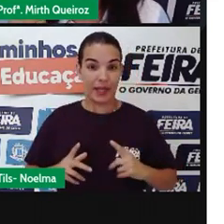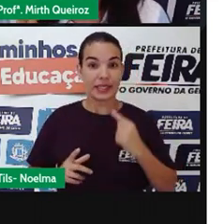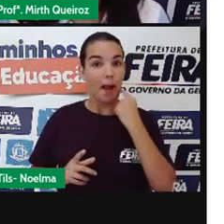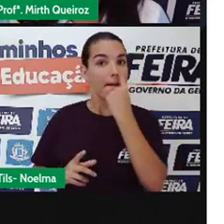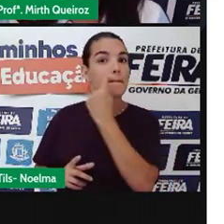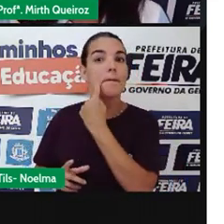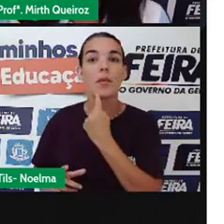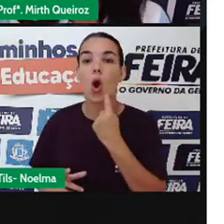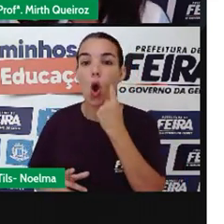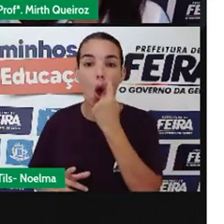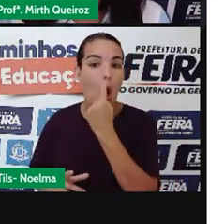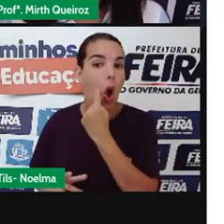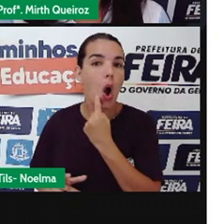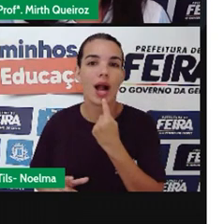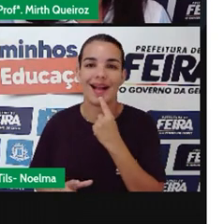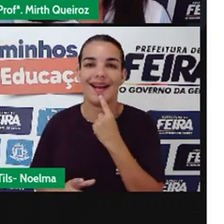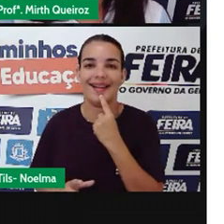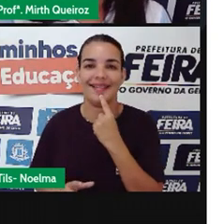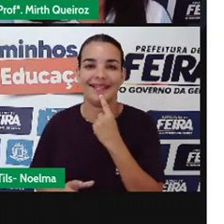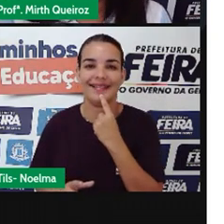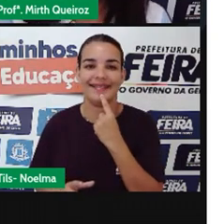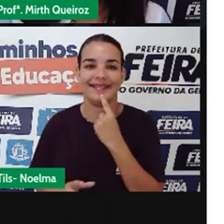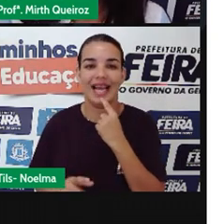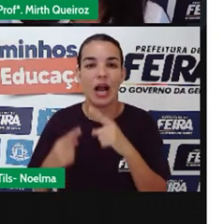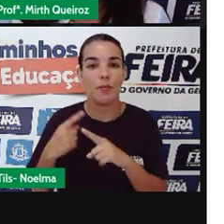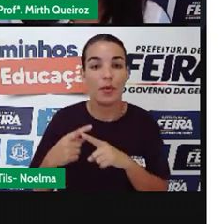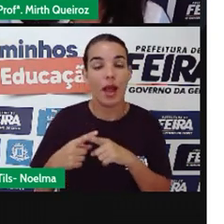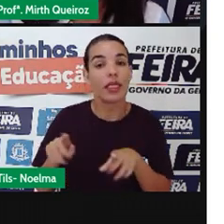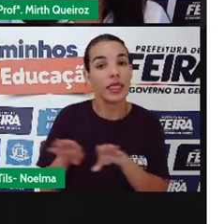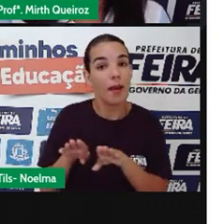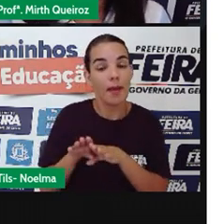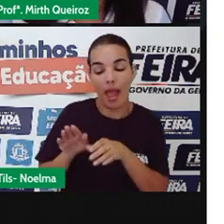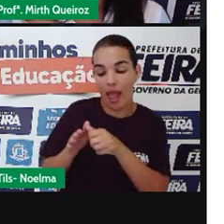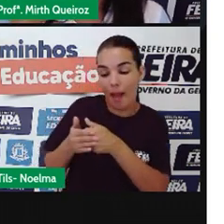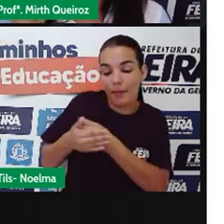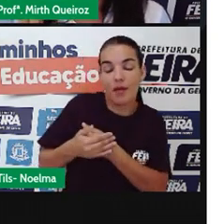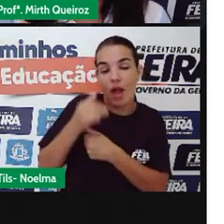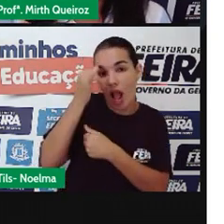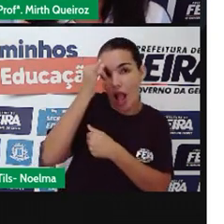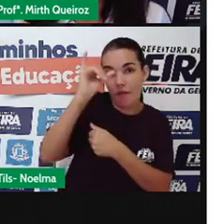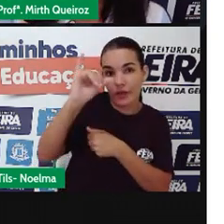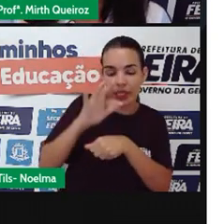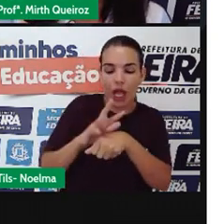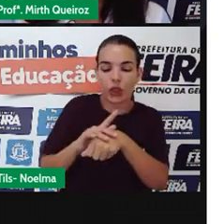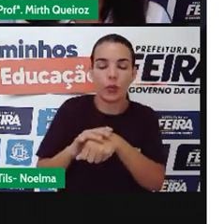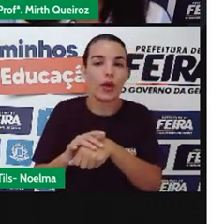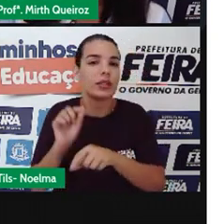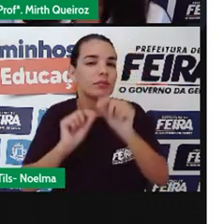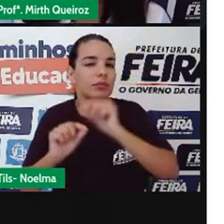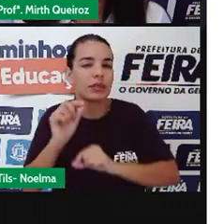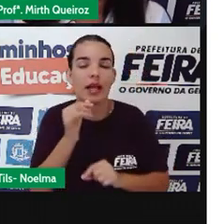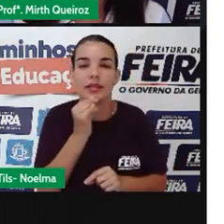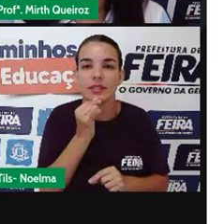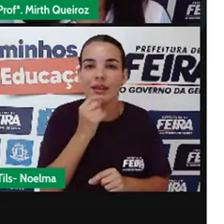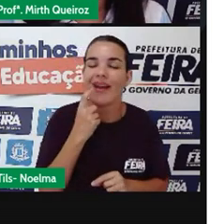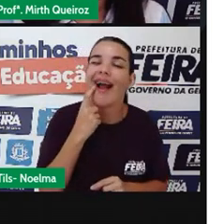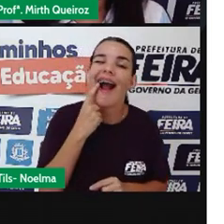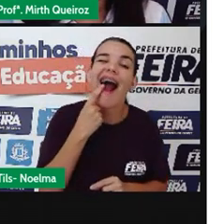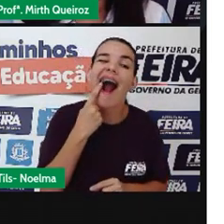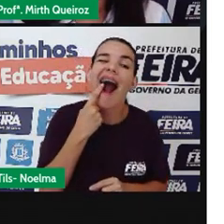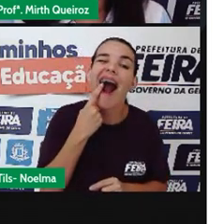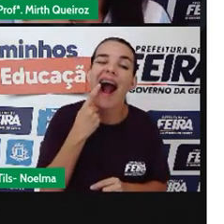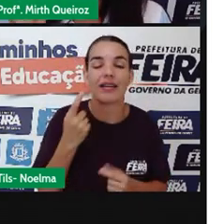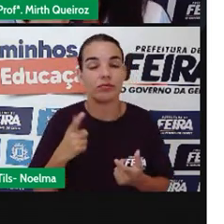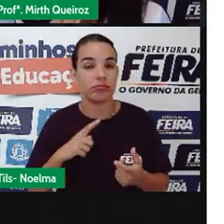muito importante prevenir também doenças étnicas doenças como é o caso por exemplo da Carne né